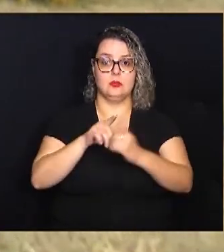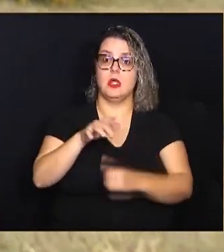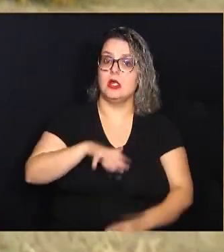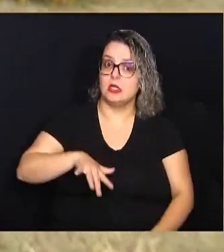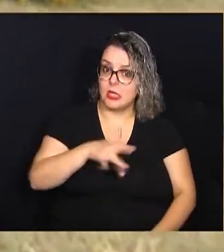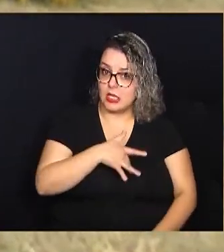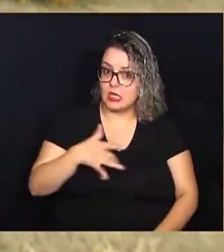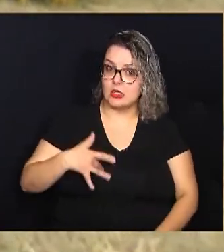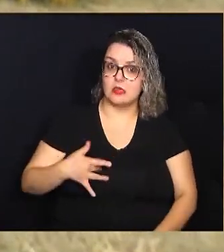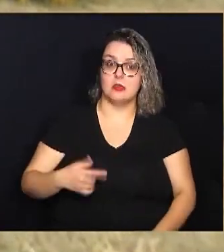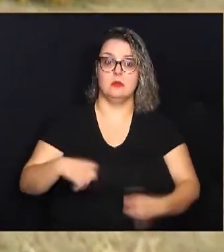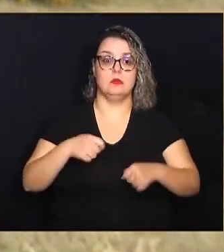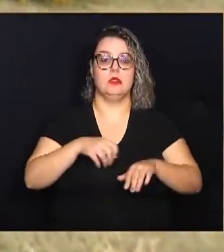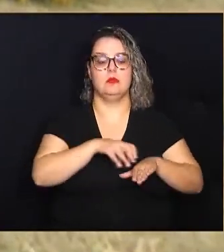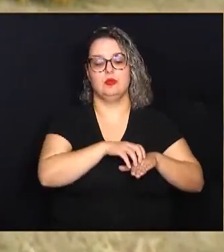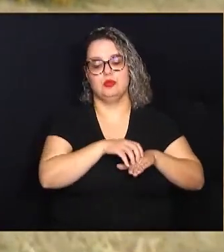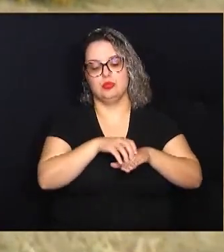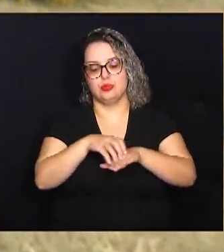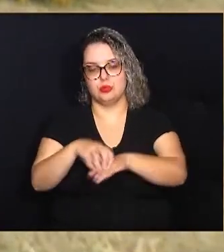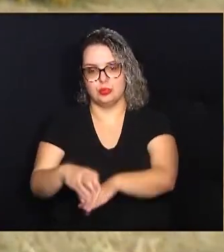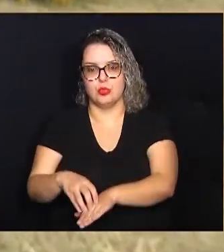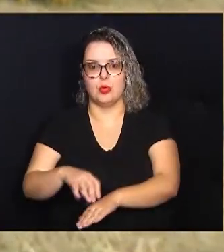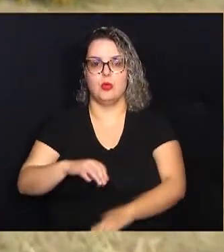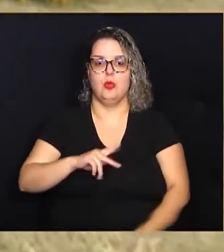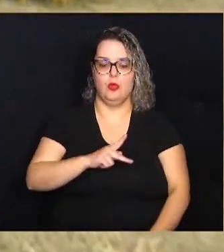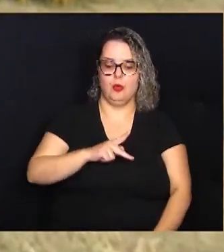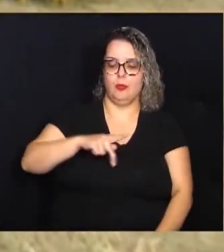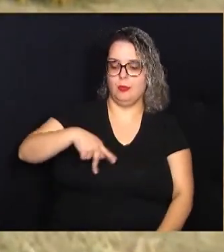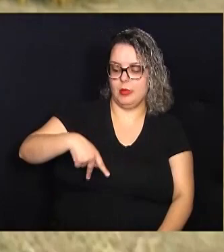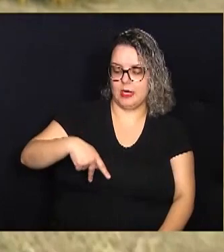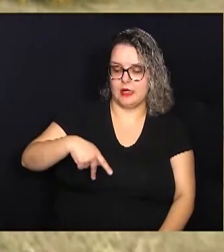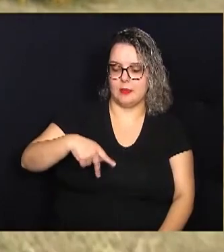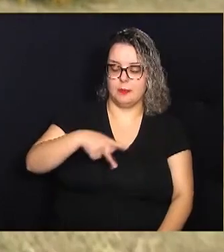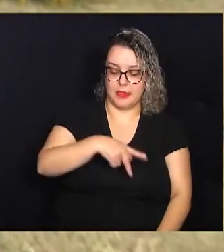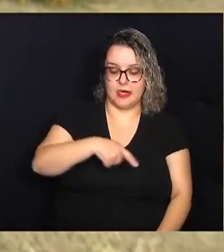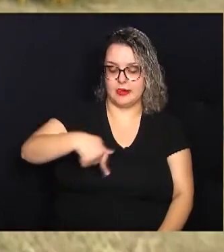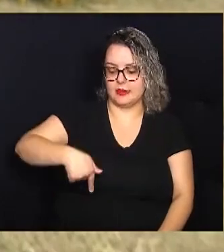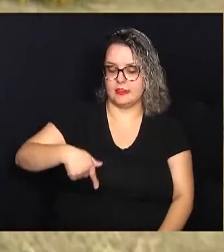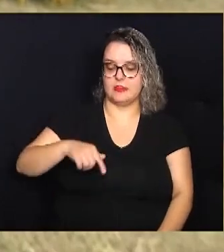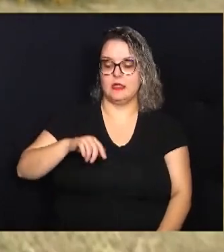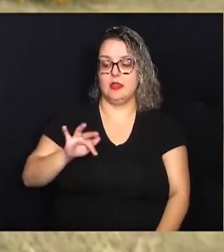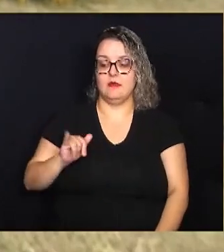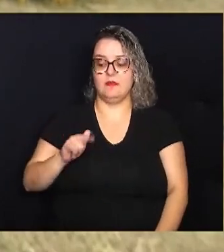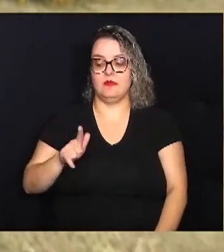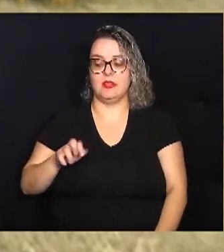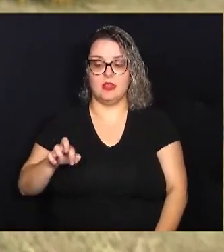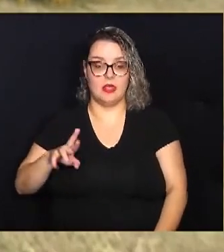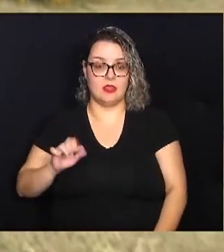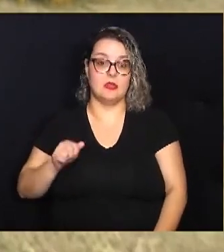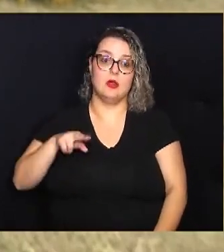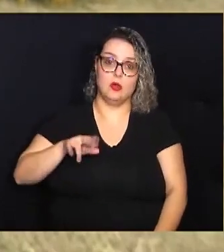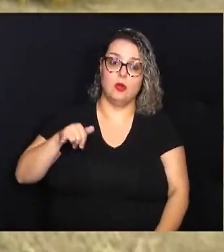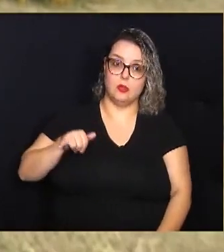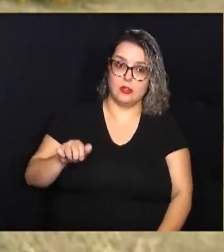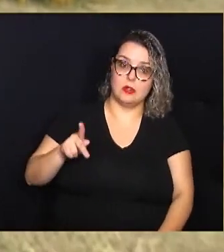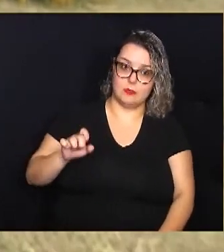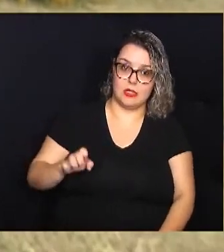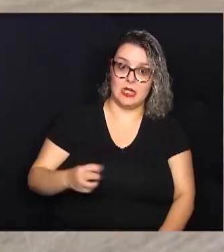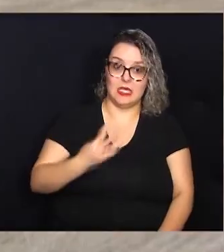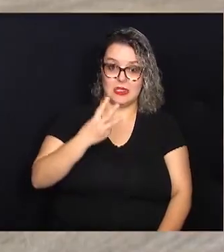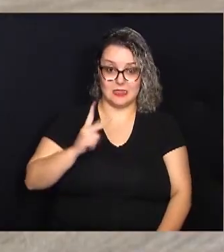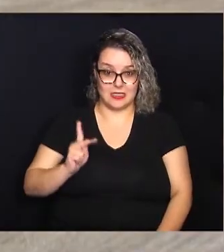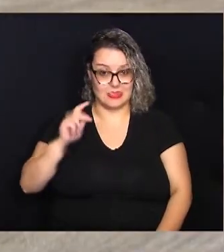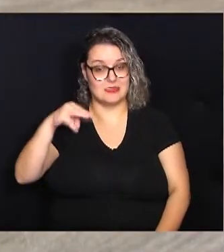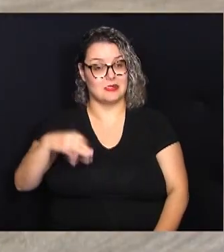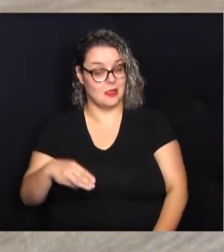saúde tem que se deslocar até o Parque da Figueira ou Vila IP, que fica a cerca de 3,5 km de